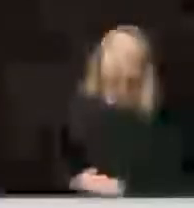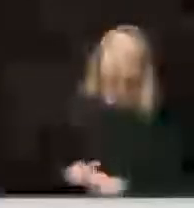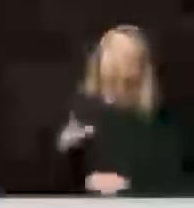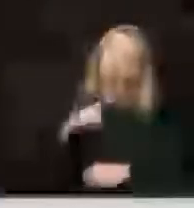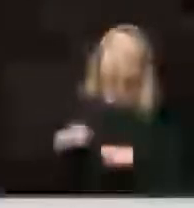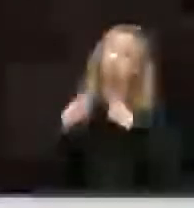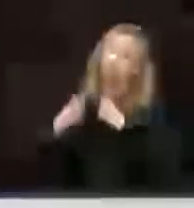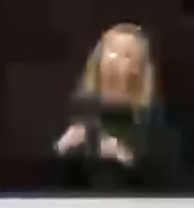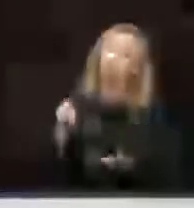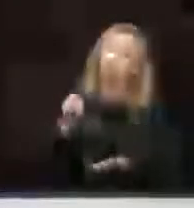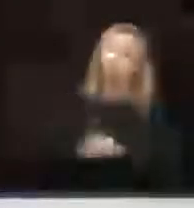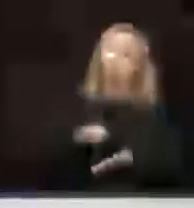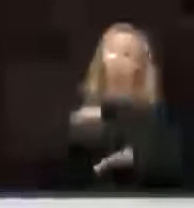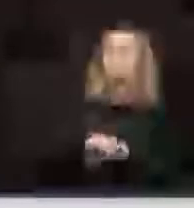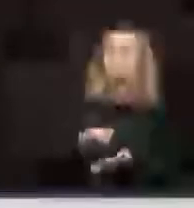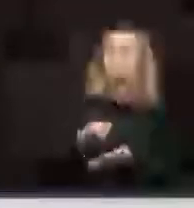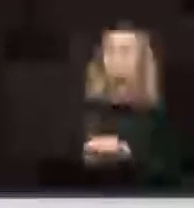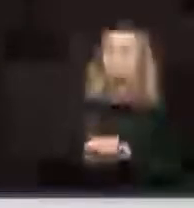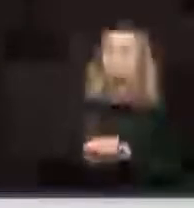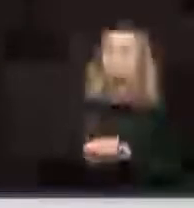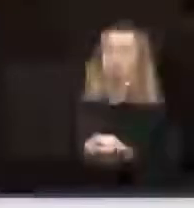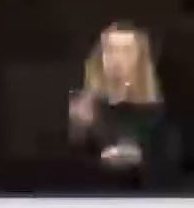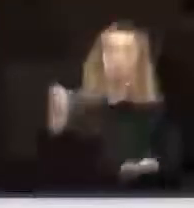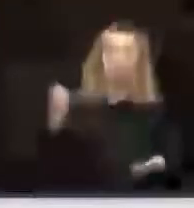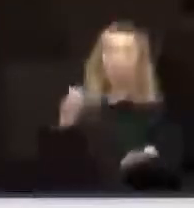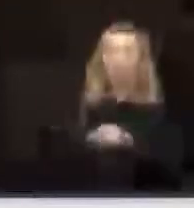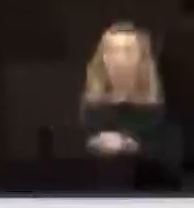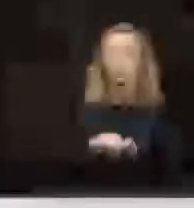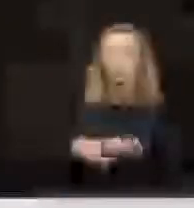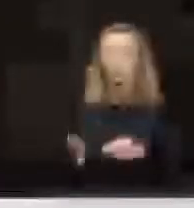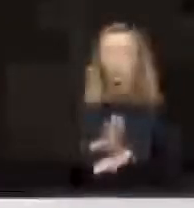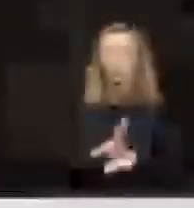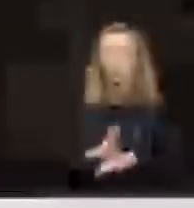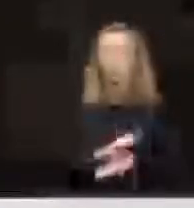Constituição e detém poder para não cumprir a Constituição.